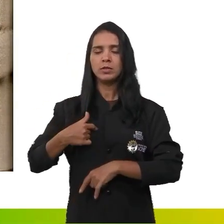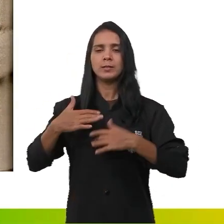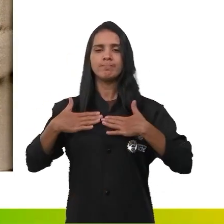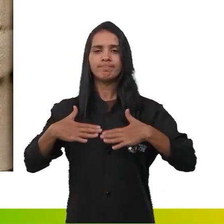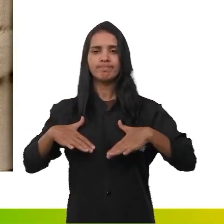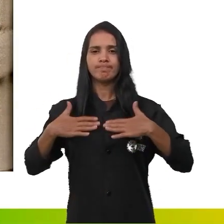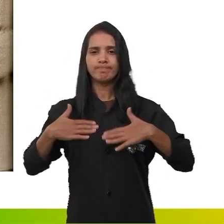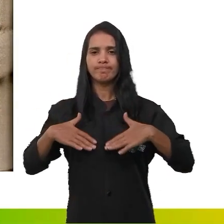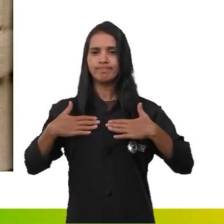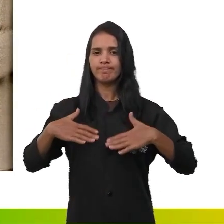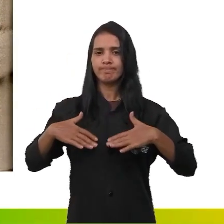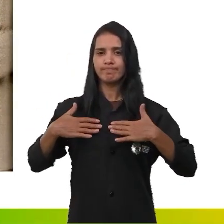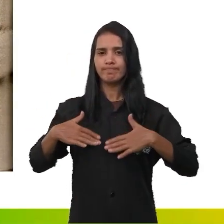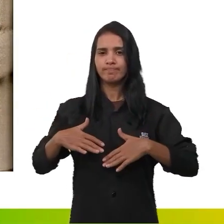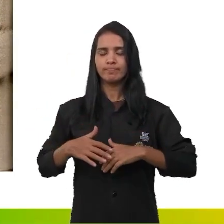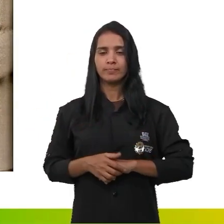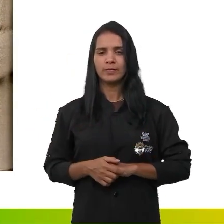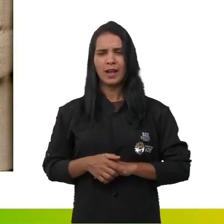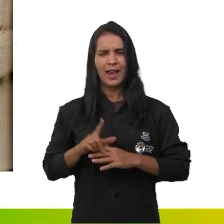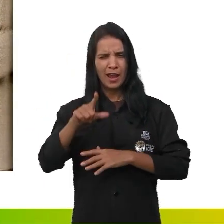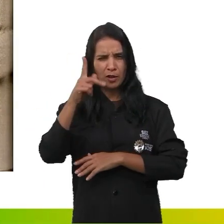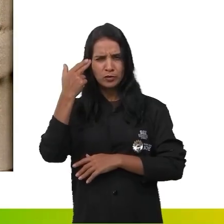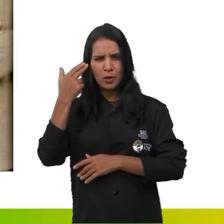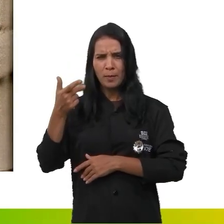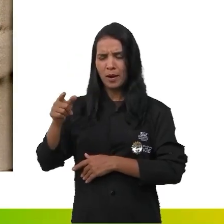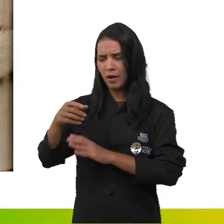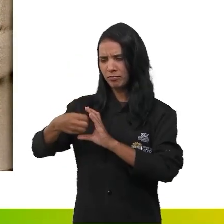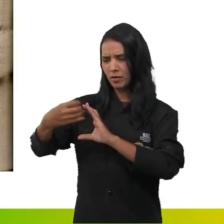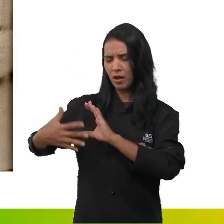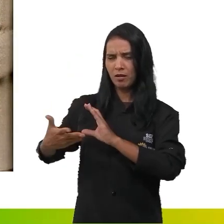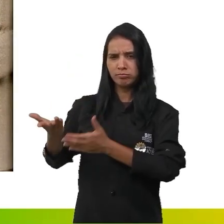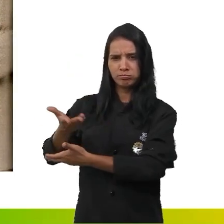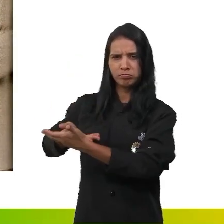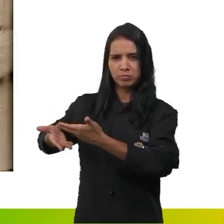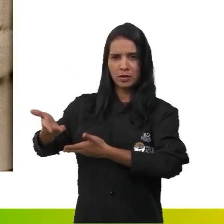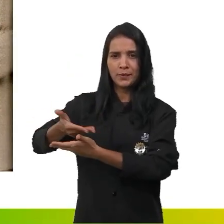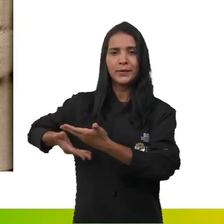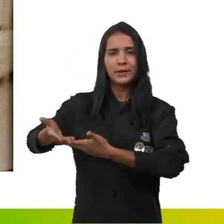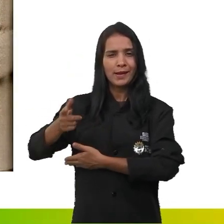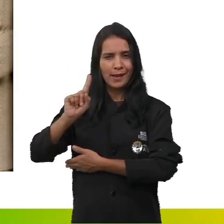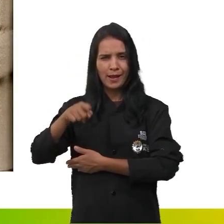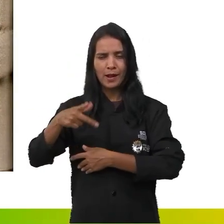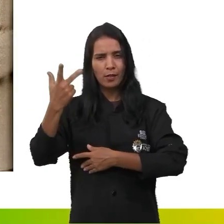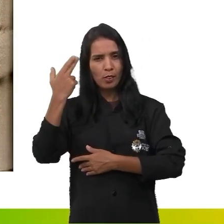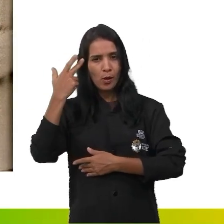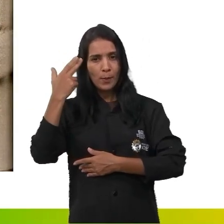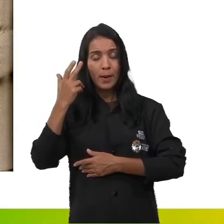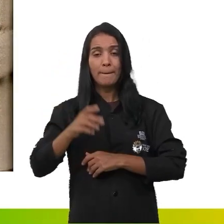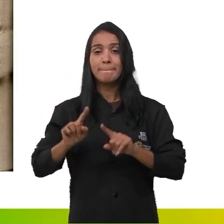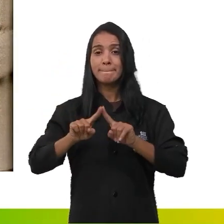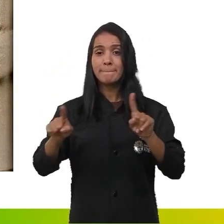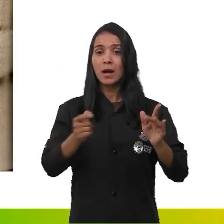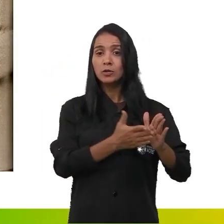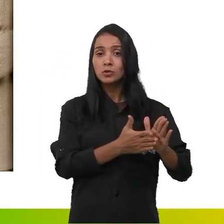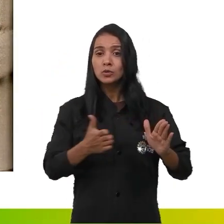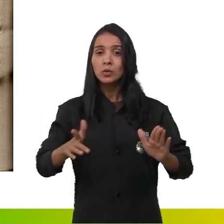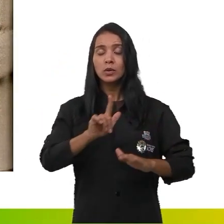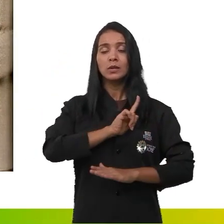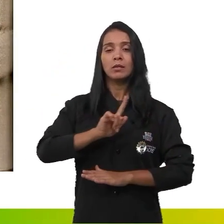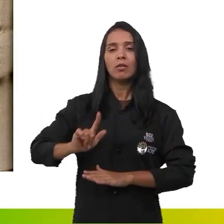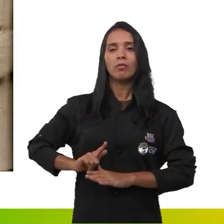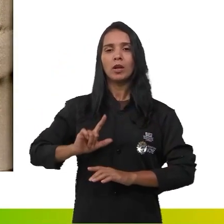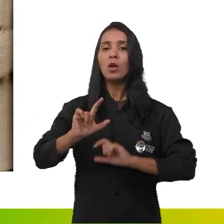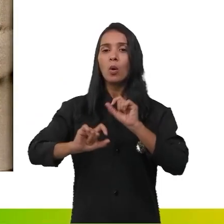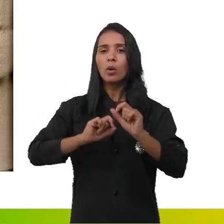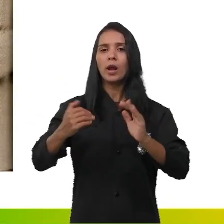líderes paternal, esses líderes com características paternalistas. Durante o seu governo, ocorreu uma elevação